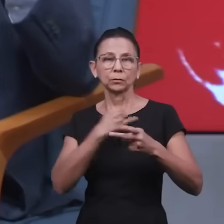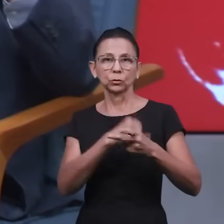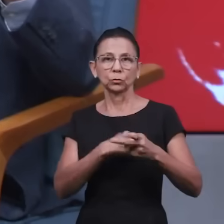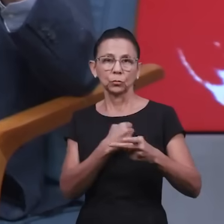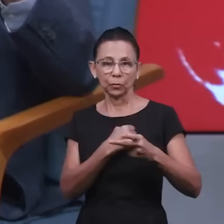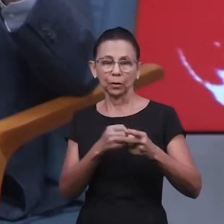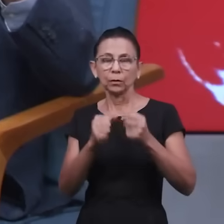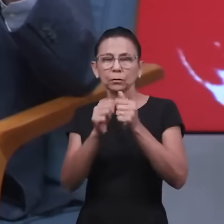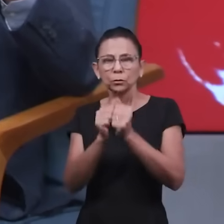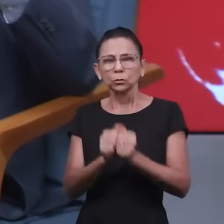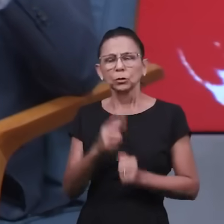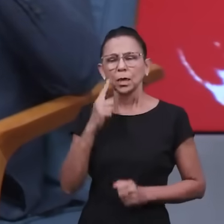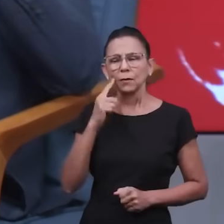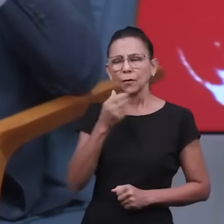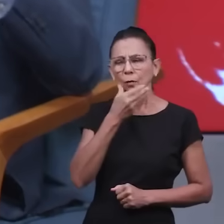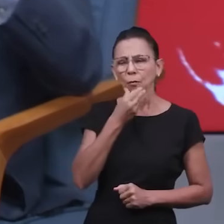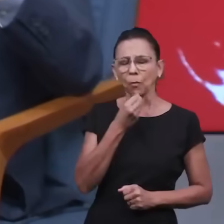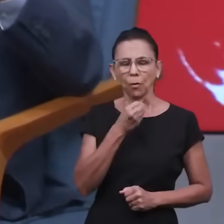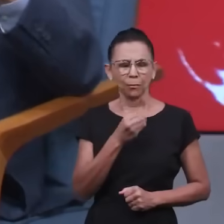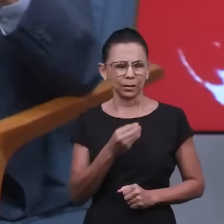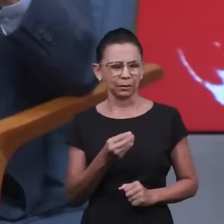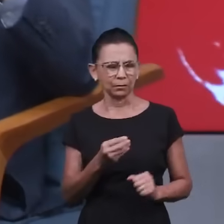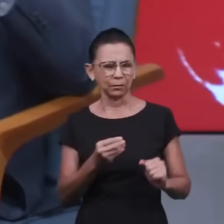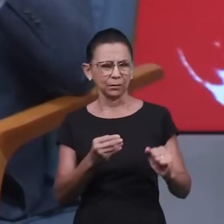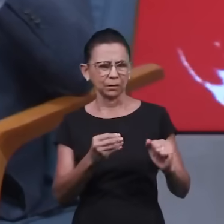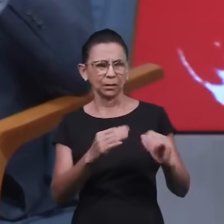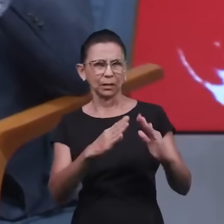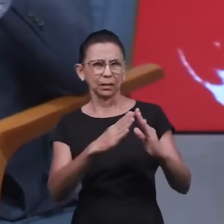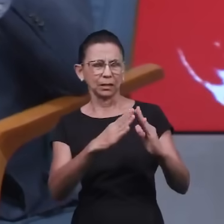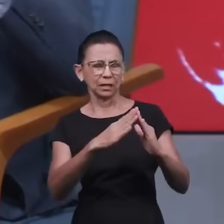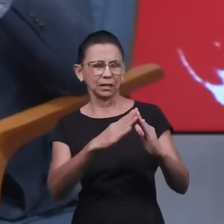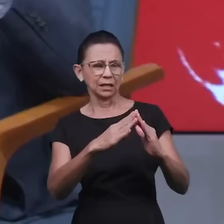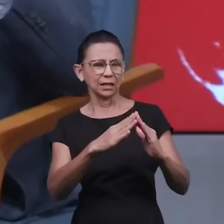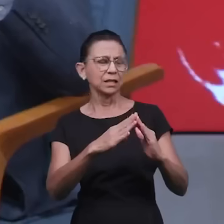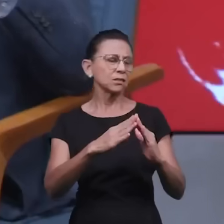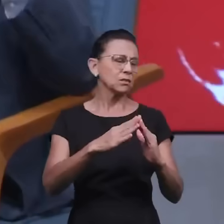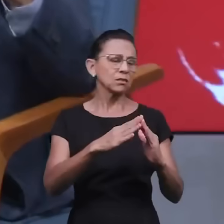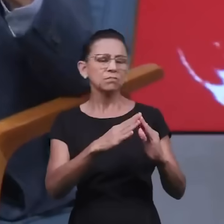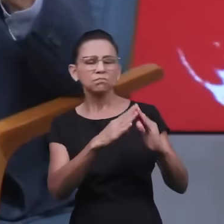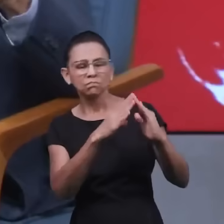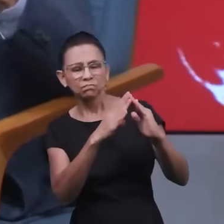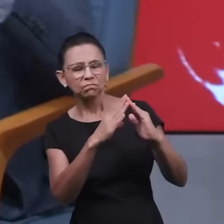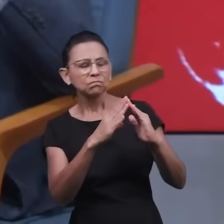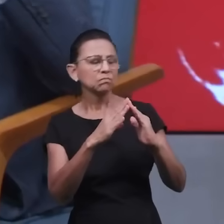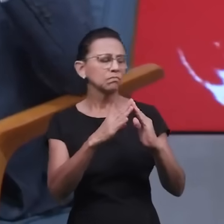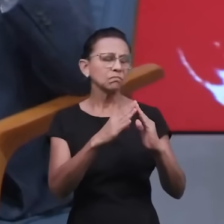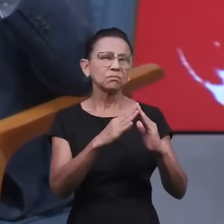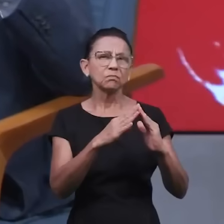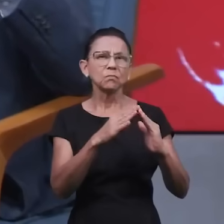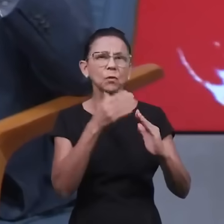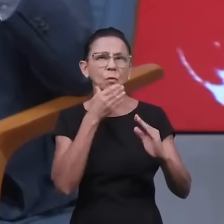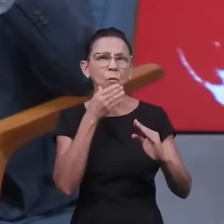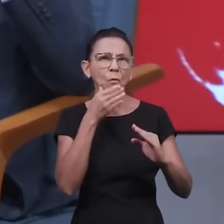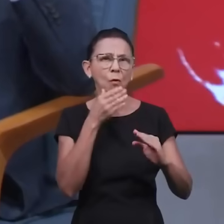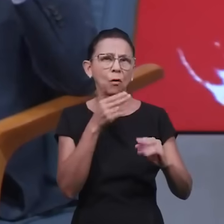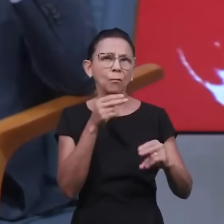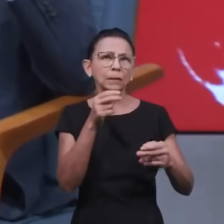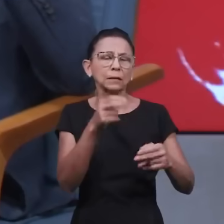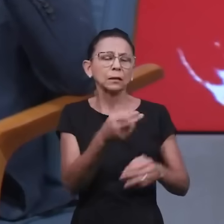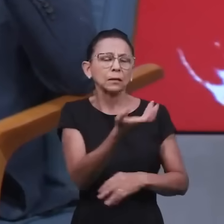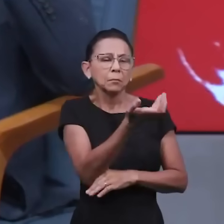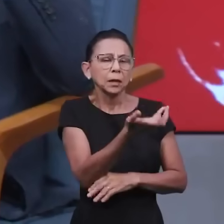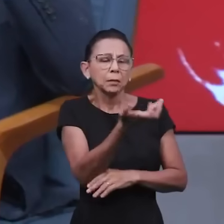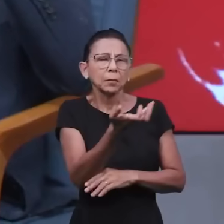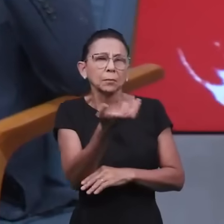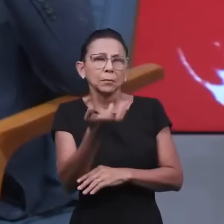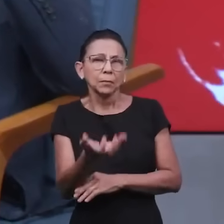outra mensagem, ou seja, outra revelação. A segunda chave abre a porta pela segunda vez,